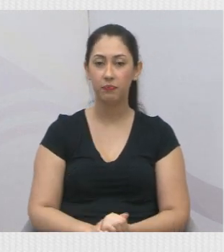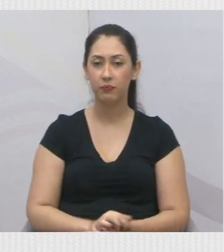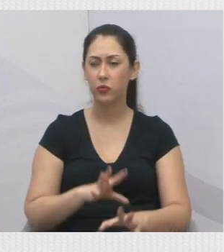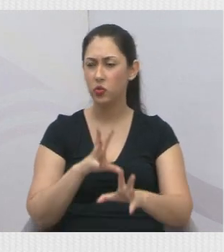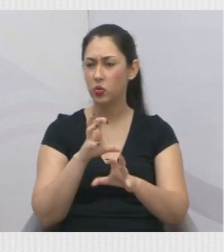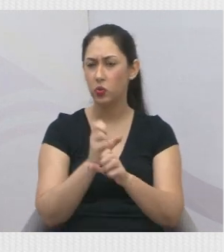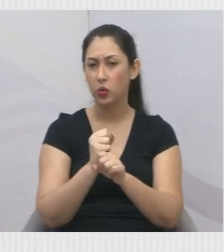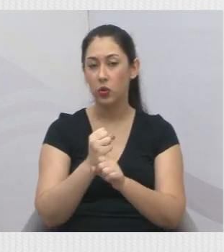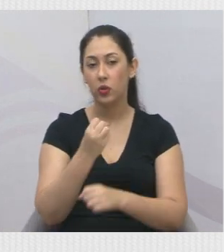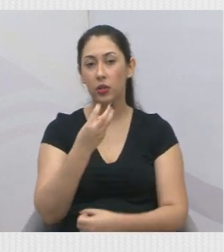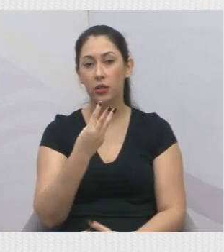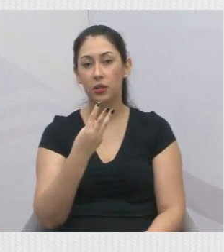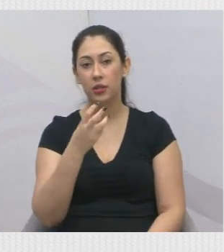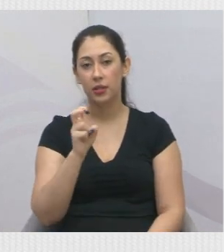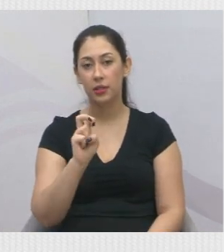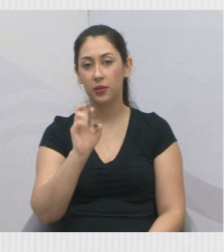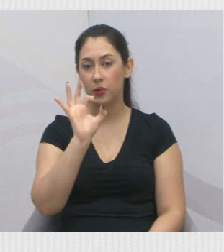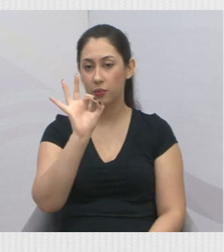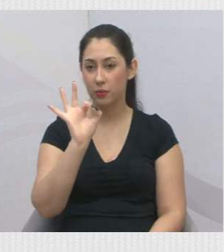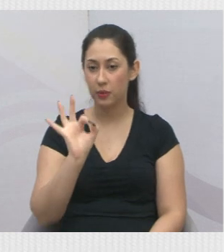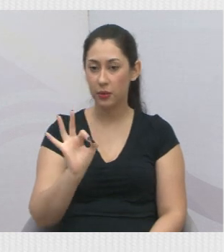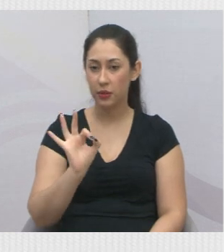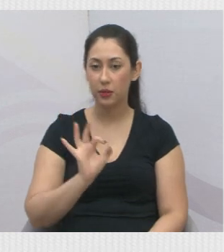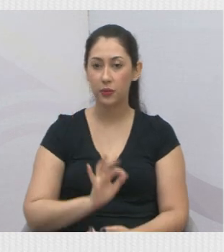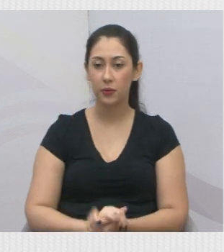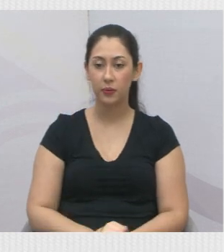R$ 63.897.000, chegando à cifra de 35%.